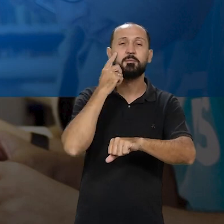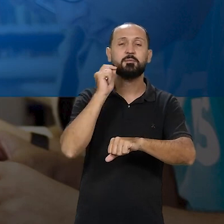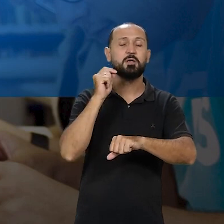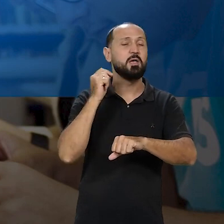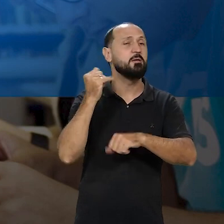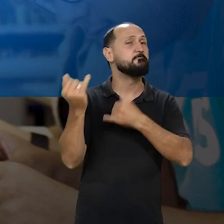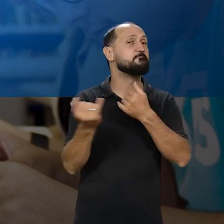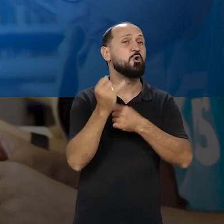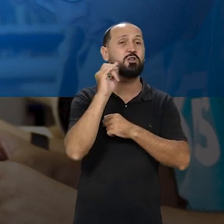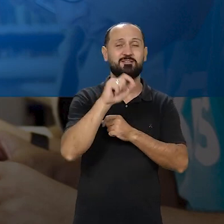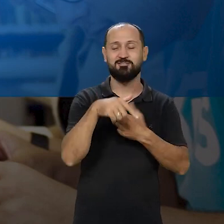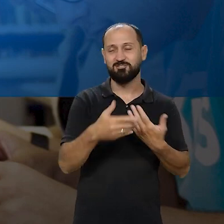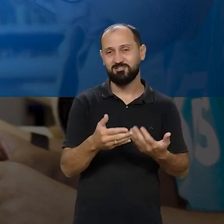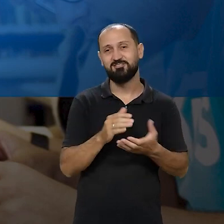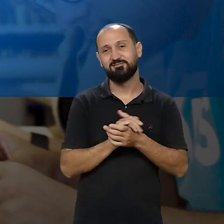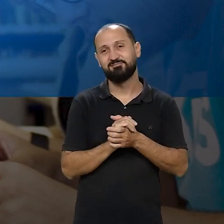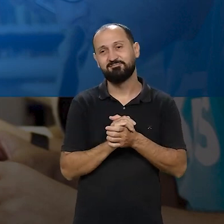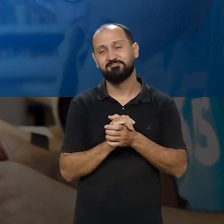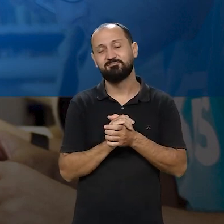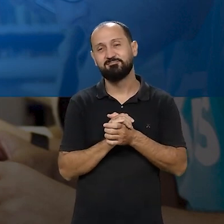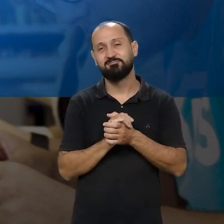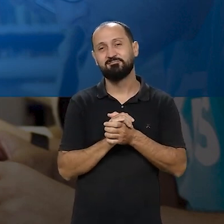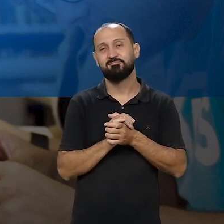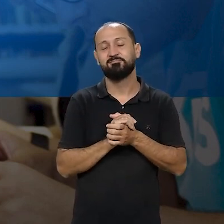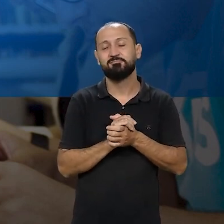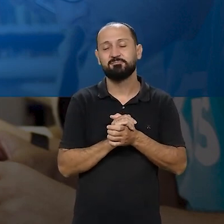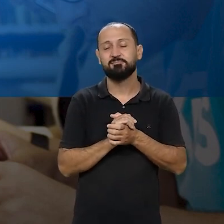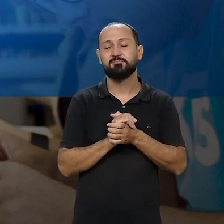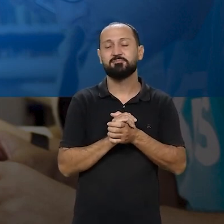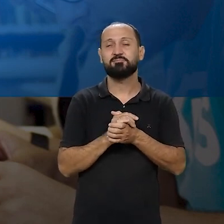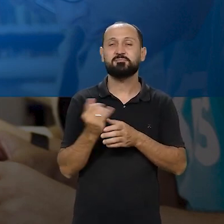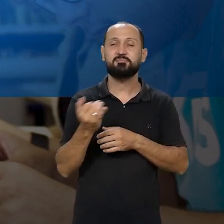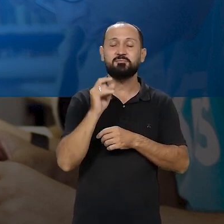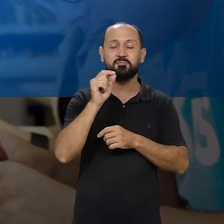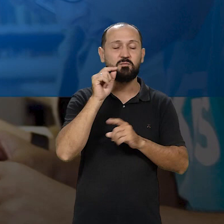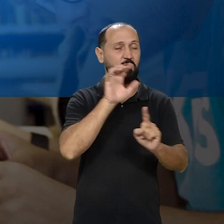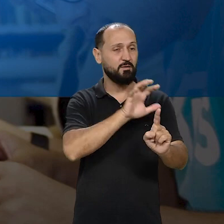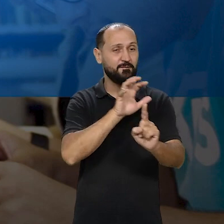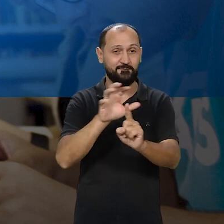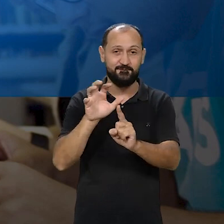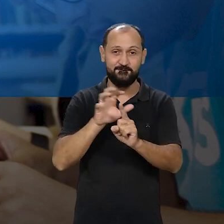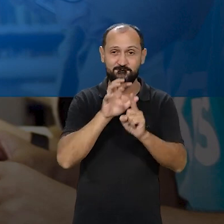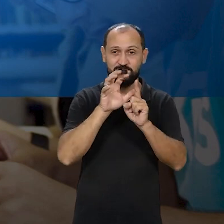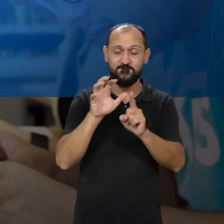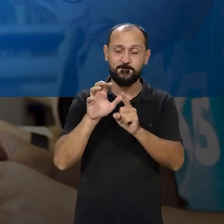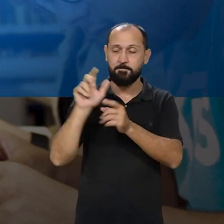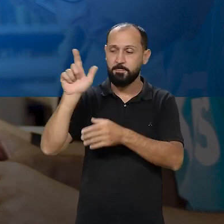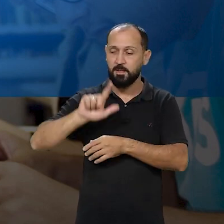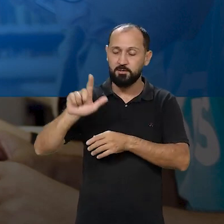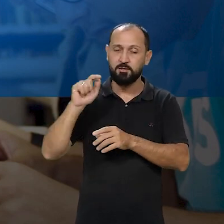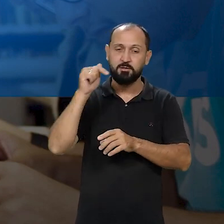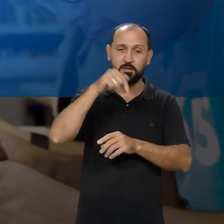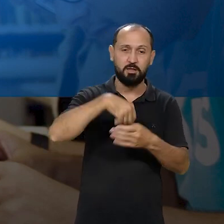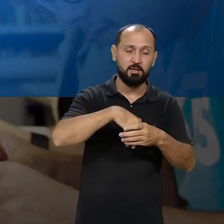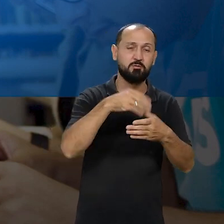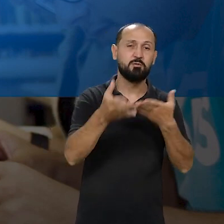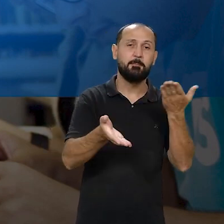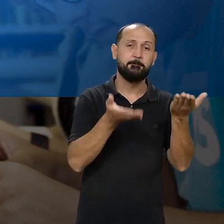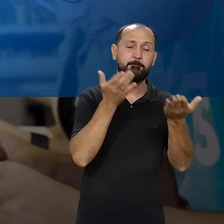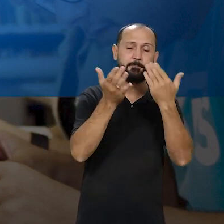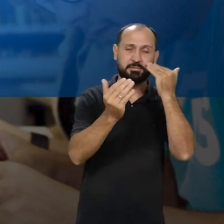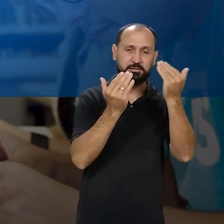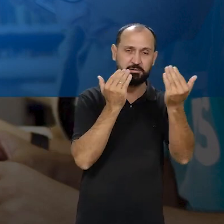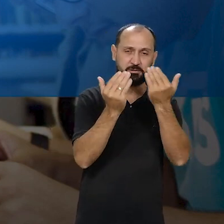super importante. Então, a influência da literatura na psicanálise é gigantesca, e da psicanálise também, depois